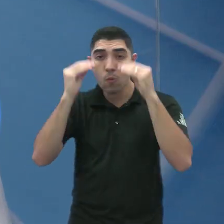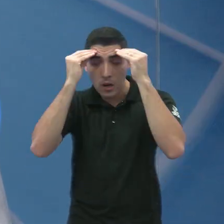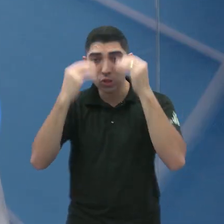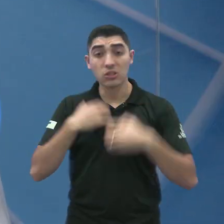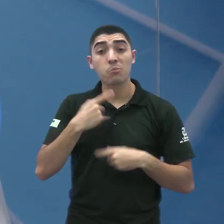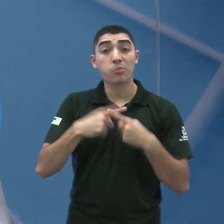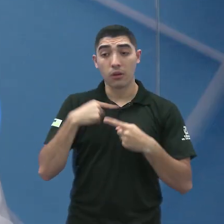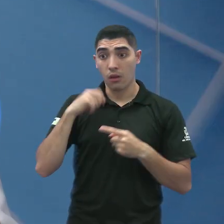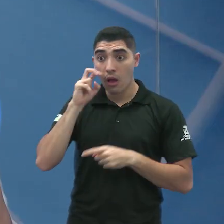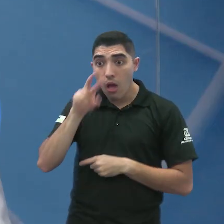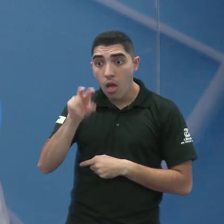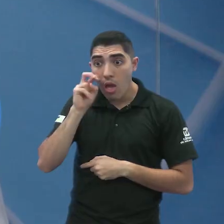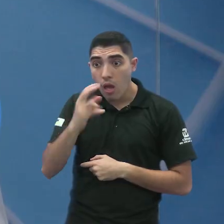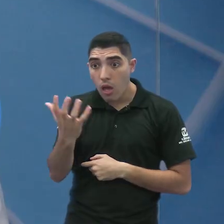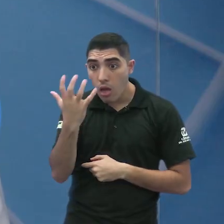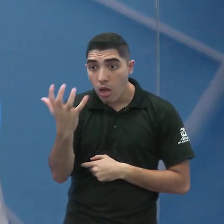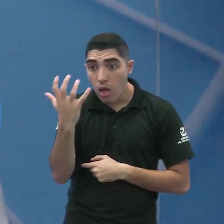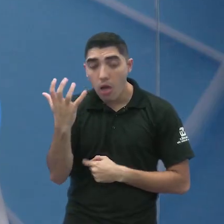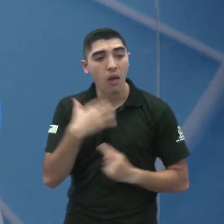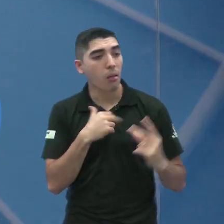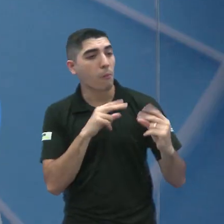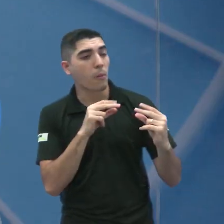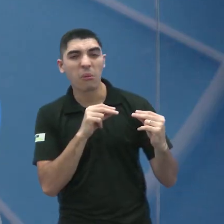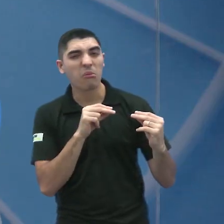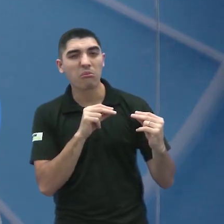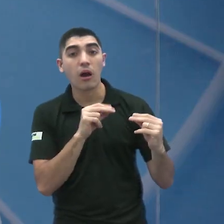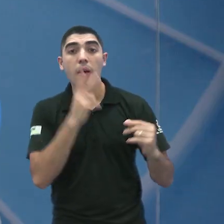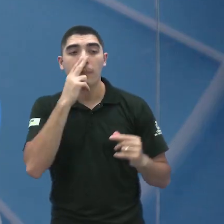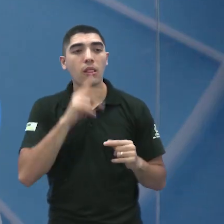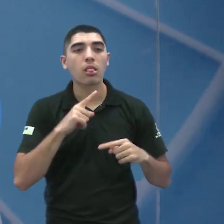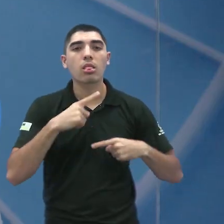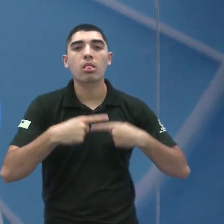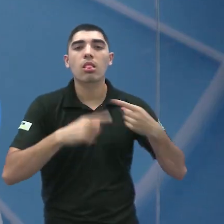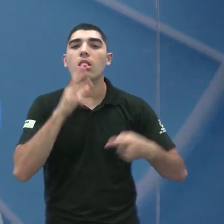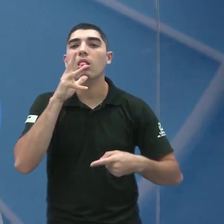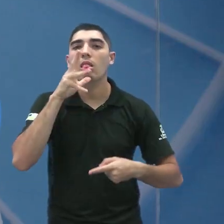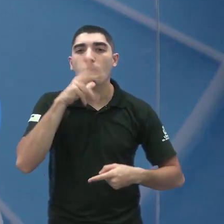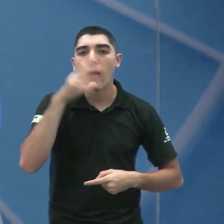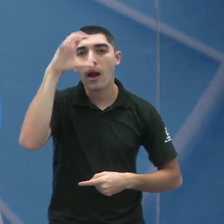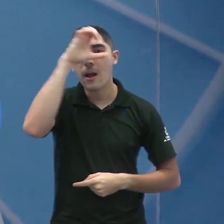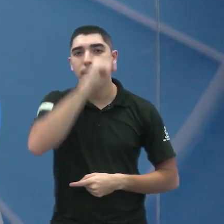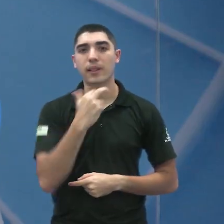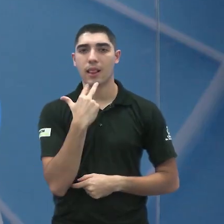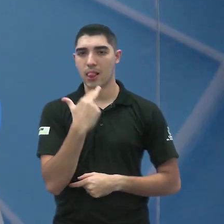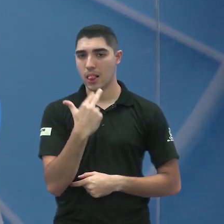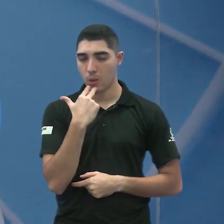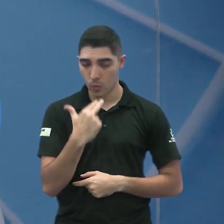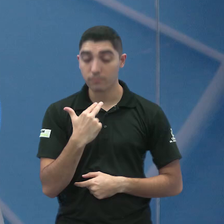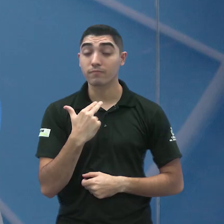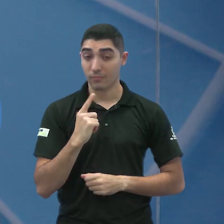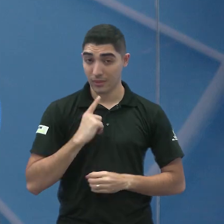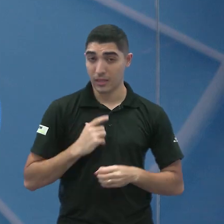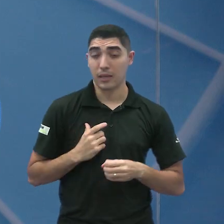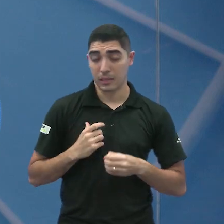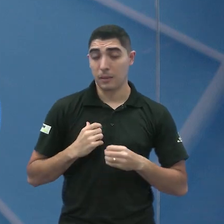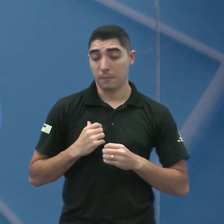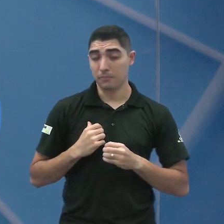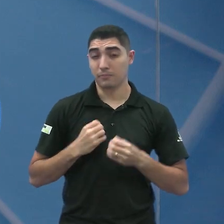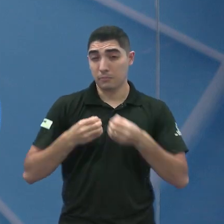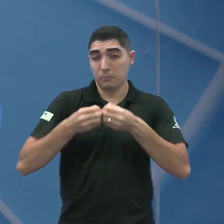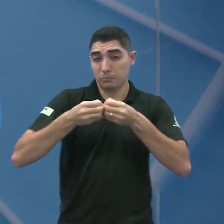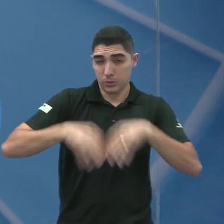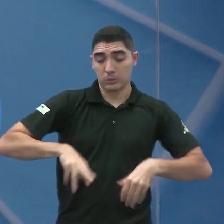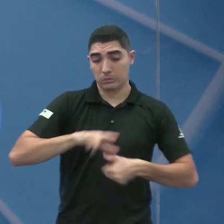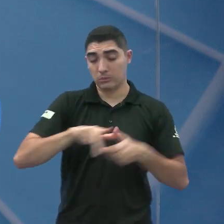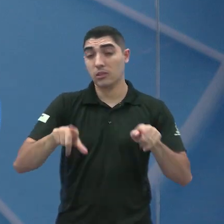não conversa tanto com o outro, isso vai atrasando também na linguagem. Então, muitos impactos emocionais também